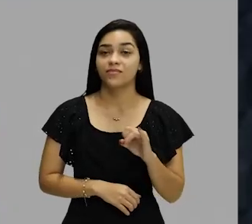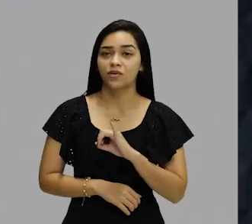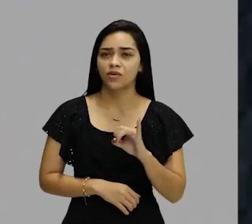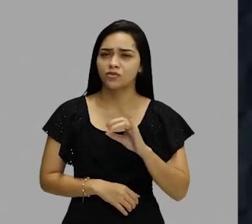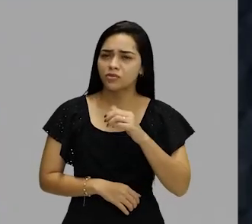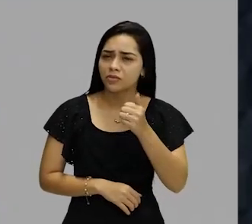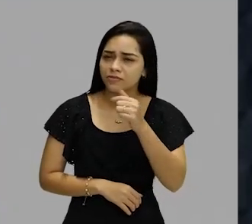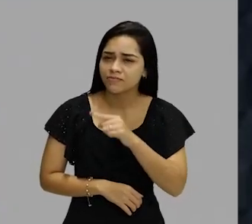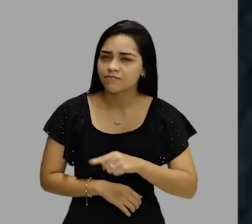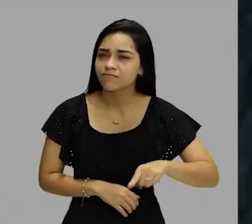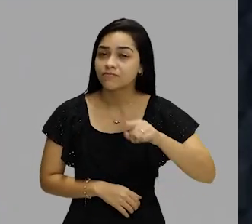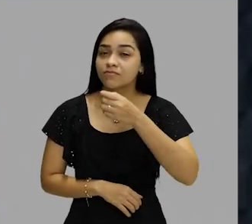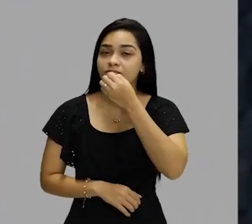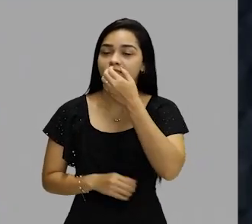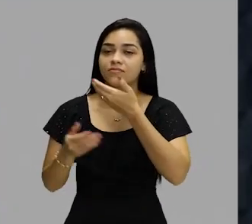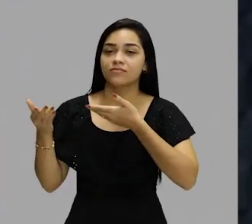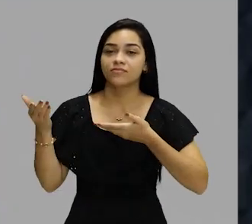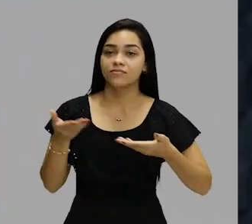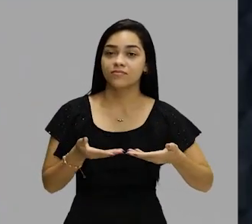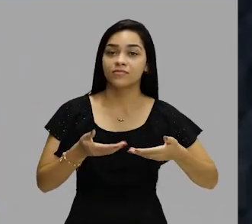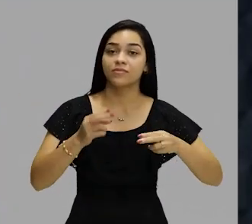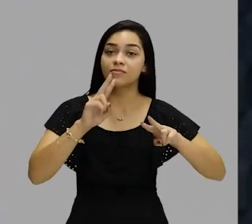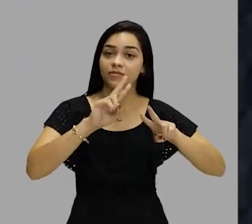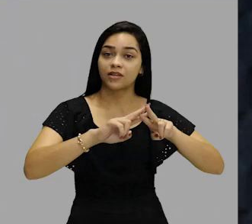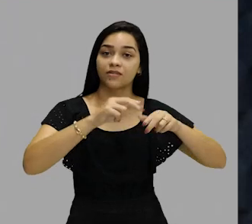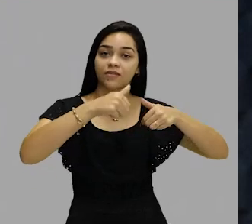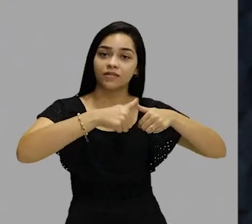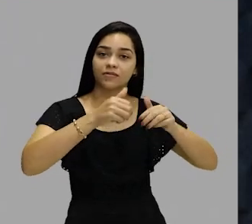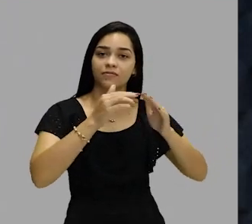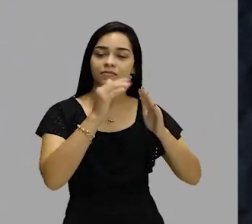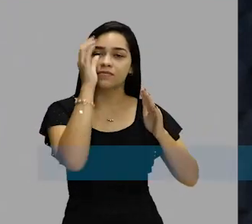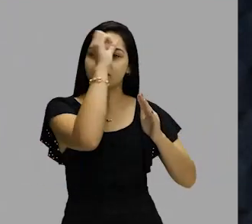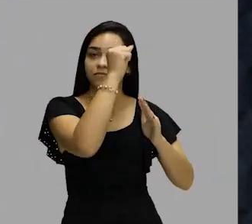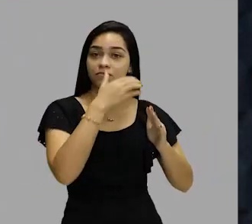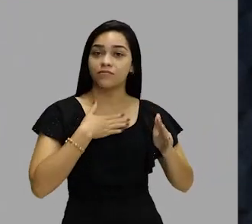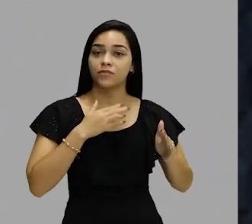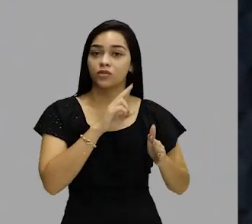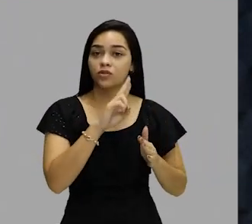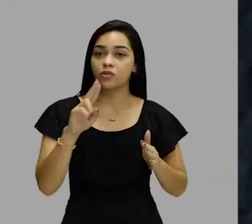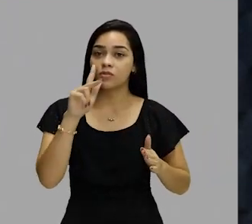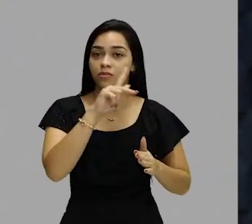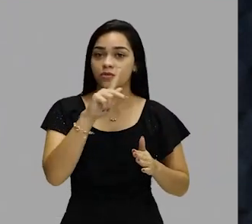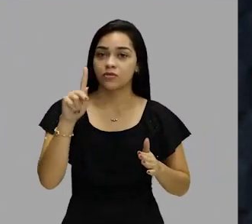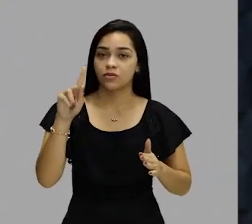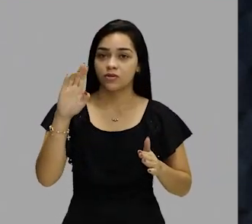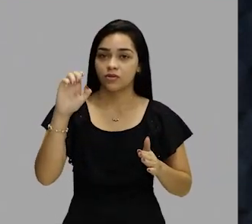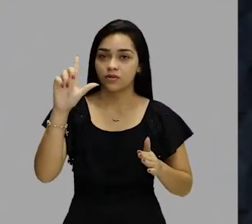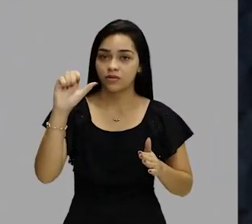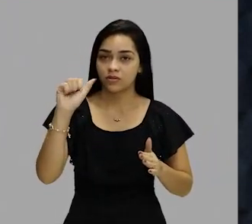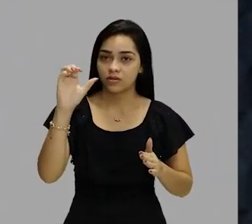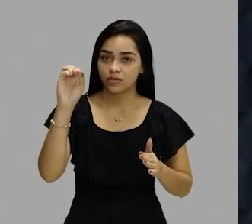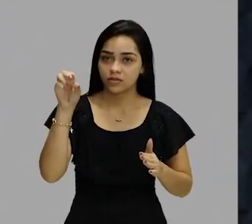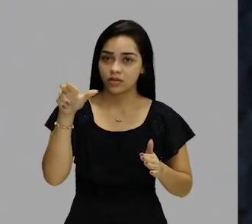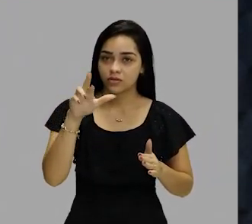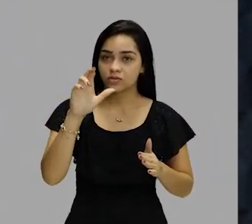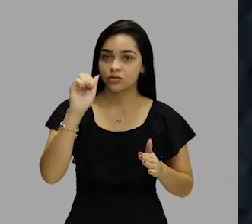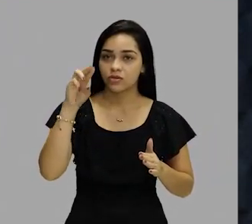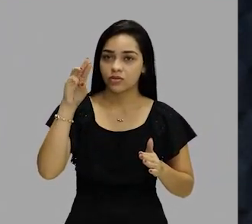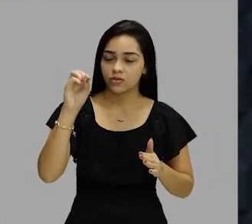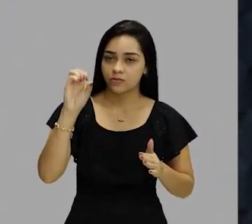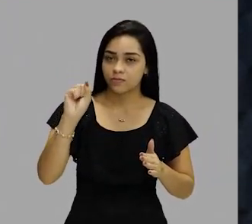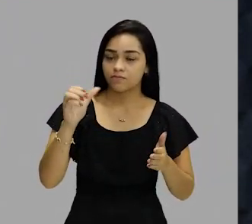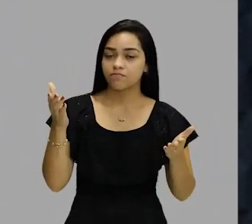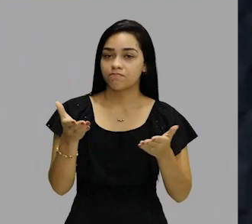Olá pessoal, tudo bem com vocês? Sejam bem-vindos a mais um Fique em Casa Aprendendo. Para quem não me conhece, eu sou o professor Celso Ramos. Nós vamos para mais uma aula